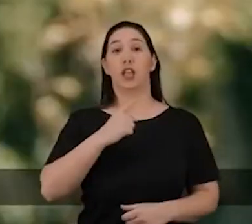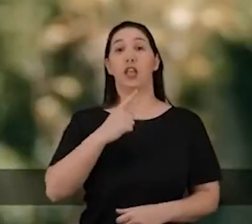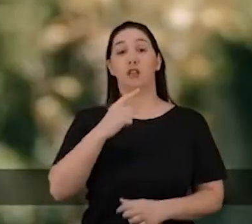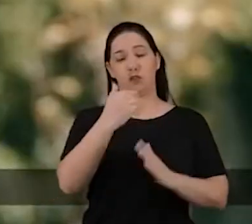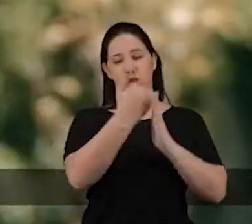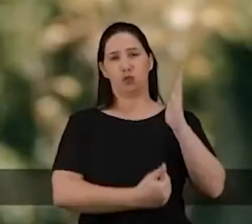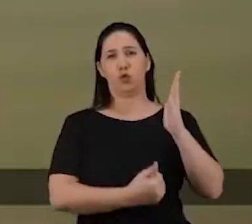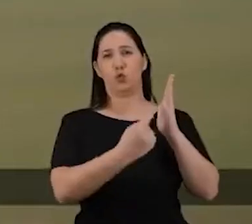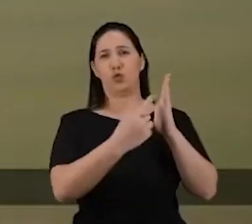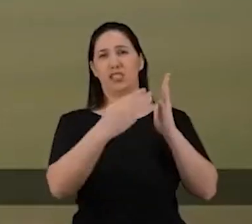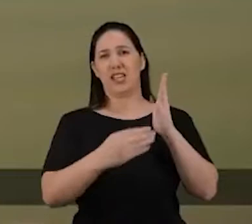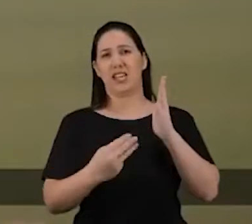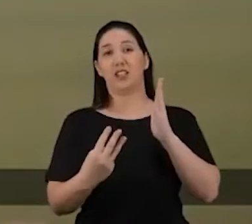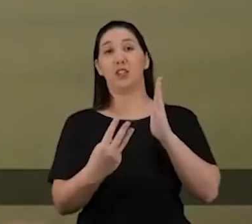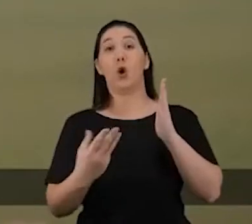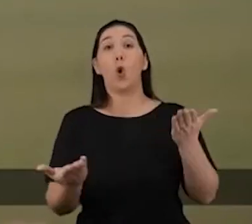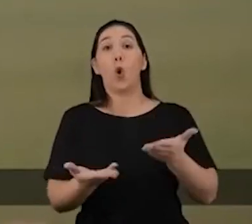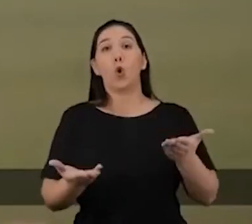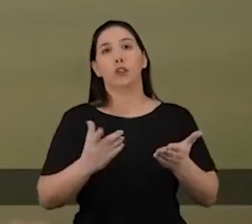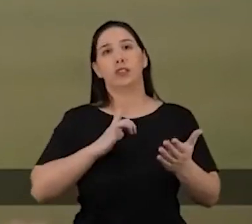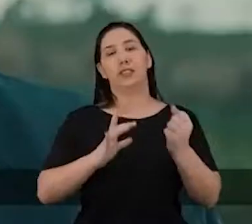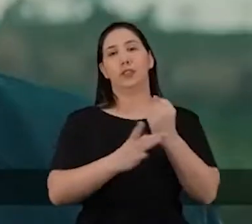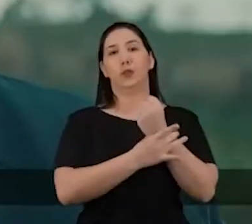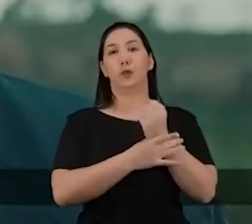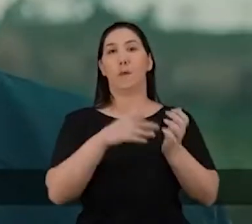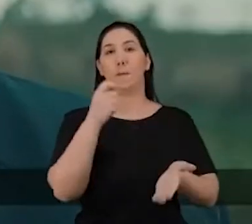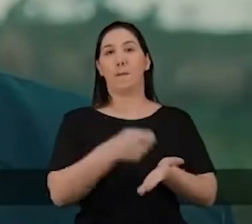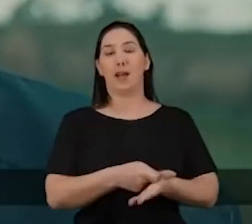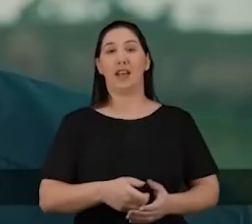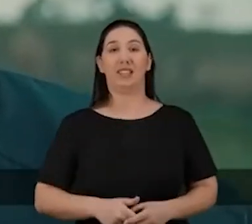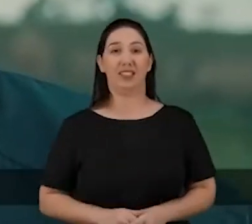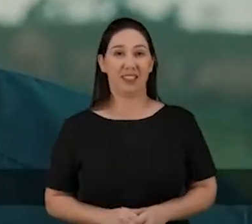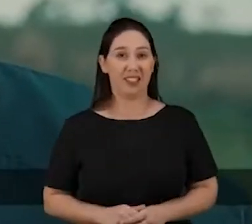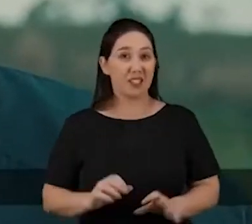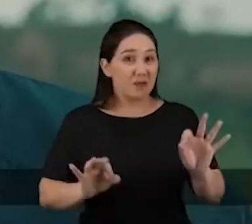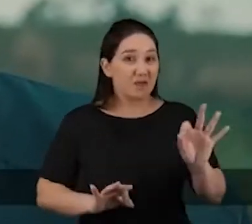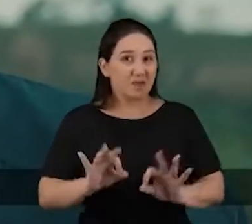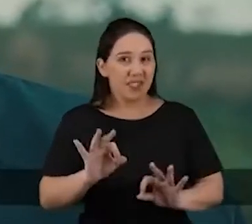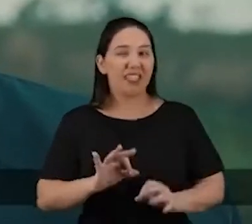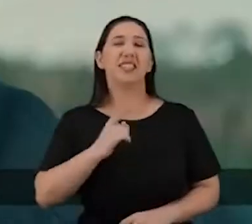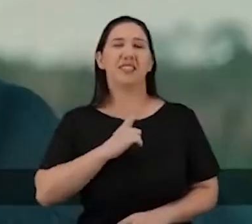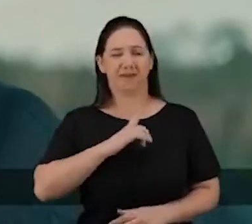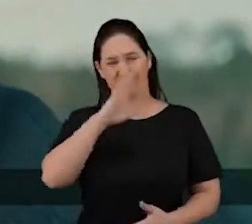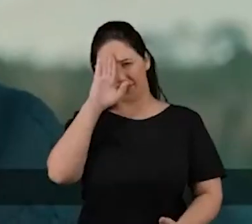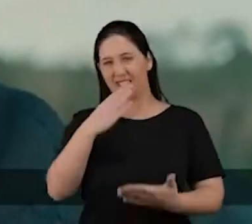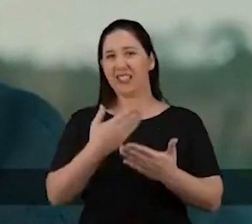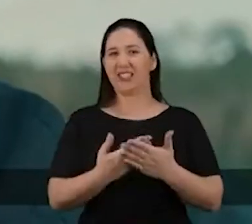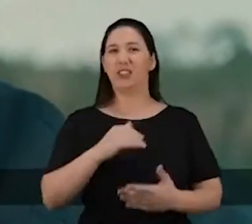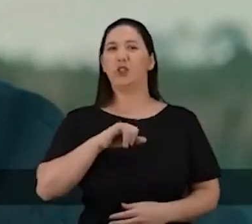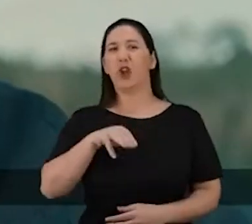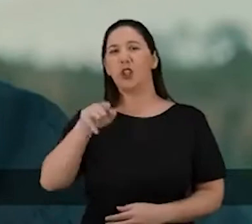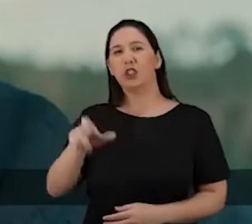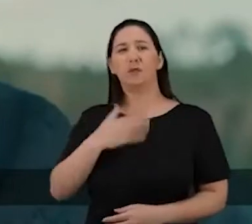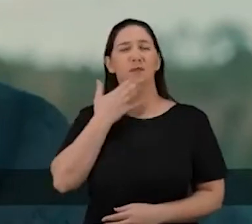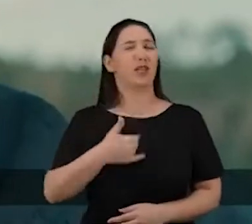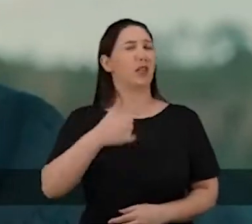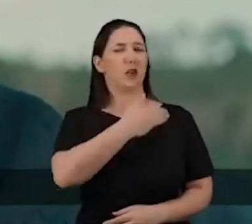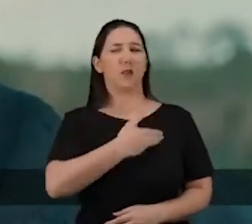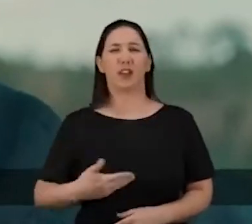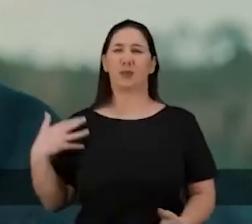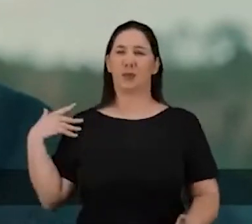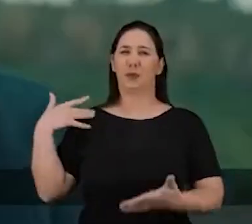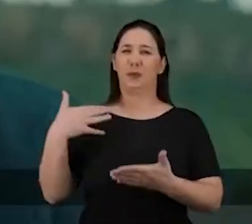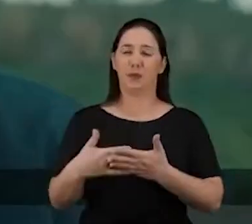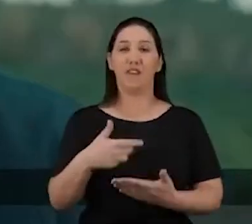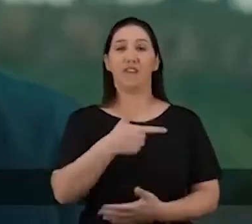o valor do seguro que os produtores pagam hoje. Muito bom, né? Pra gente, né, que trabalha na roça, é muito bom, né? Eu acredito que o Jorginho vai ser o melhor